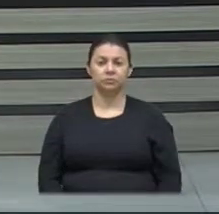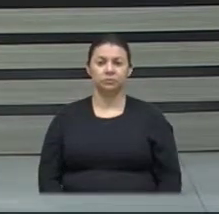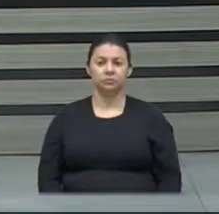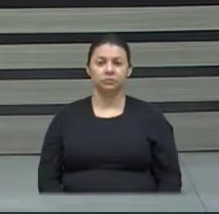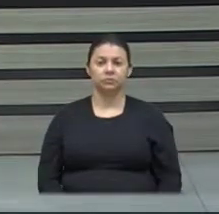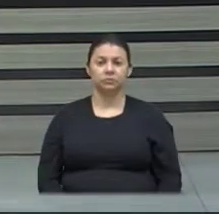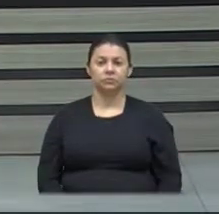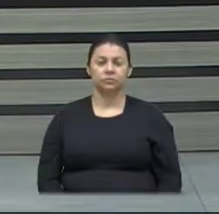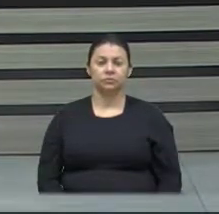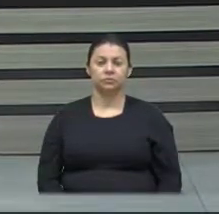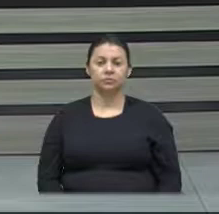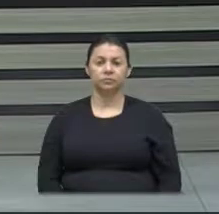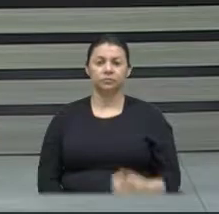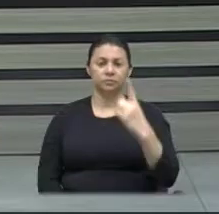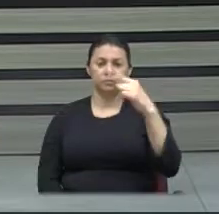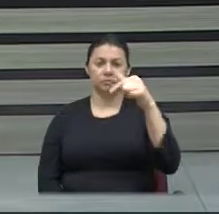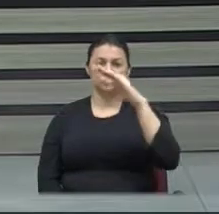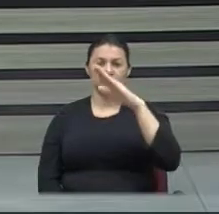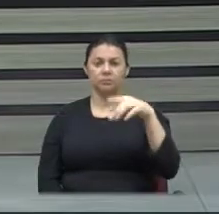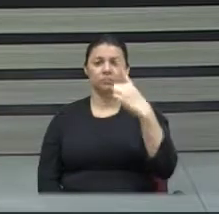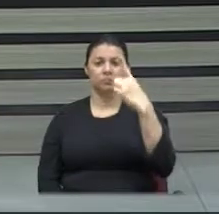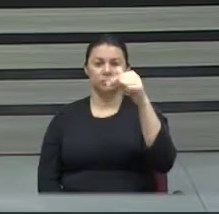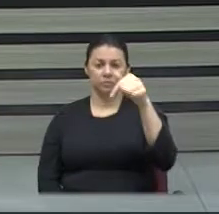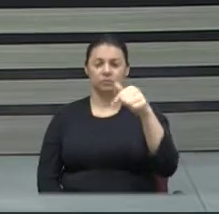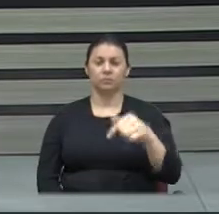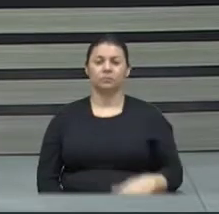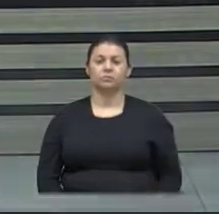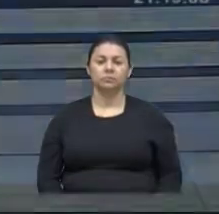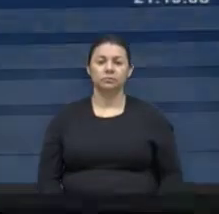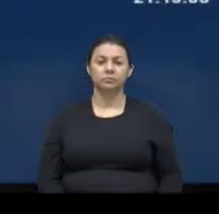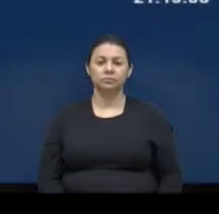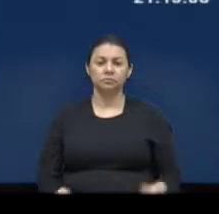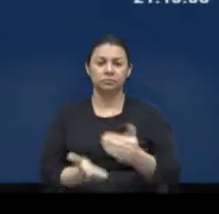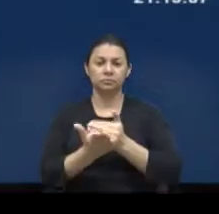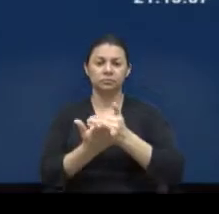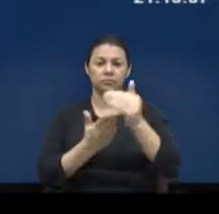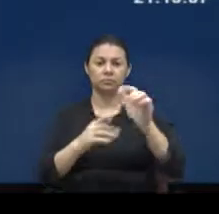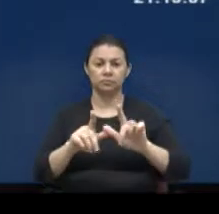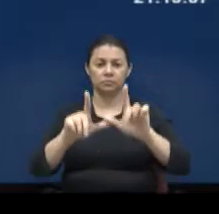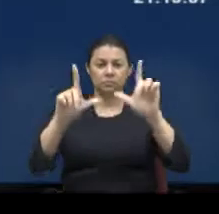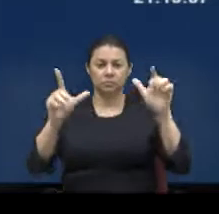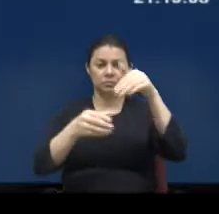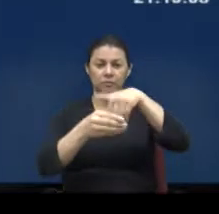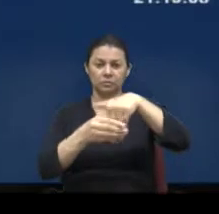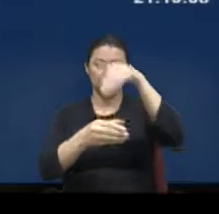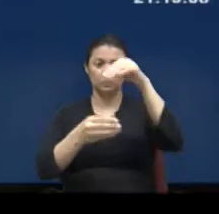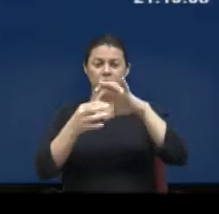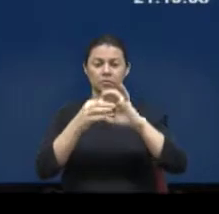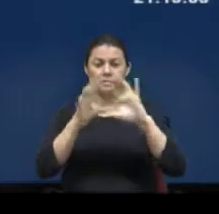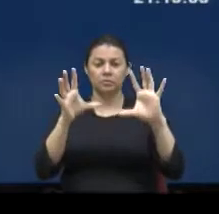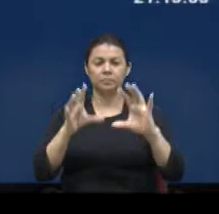17/2007 vai à votação e o painel e saber dos senhores vereadores